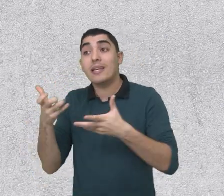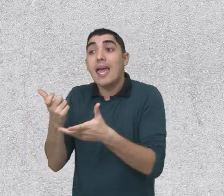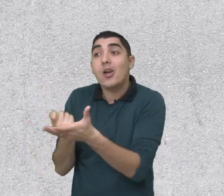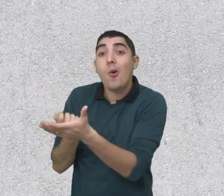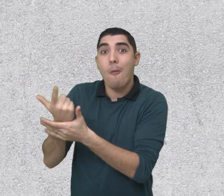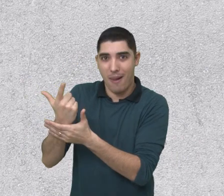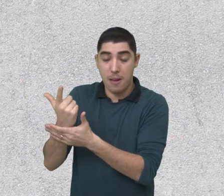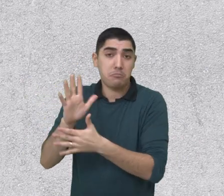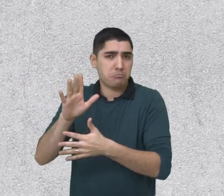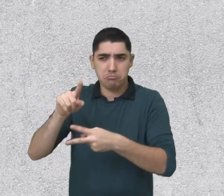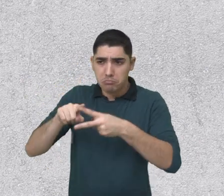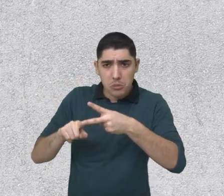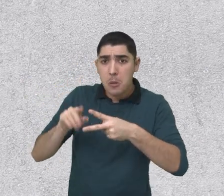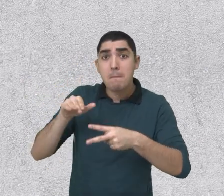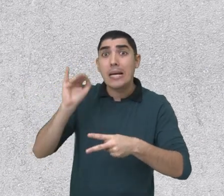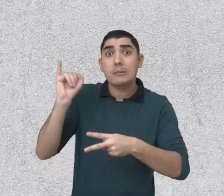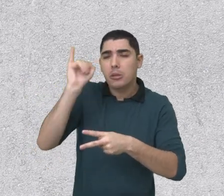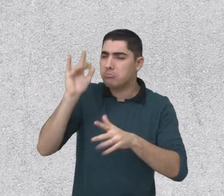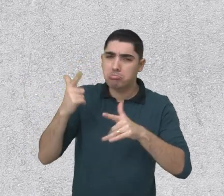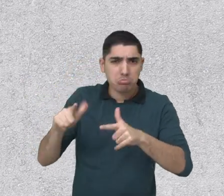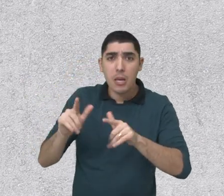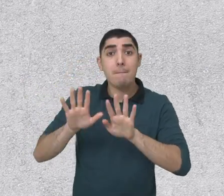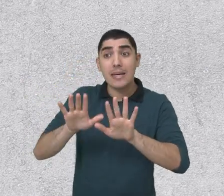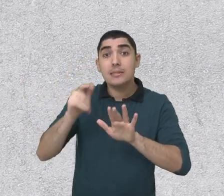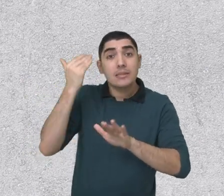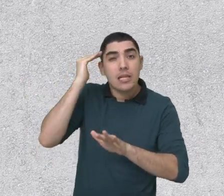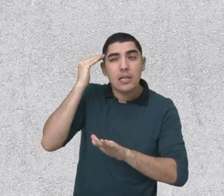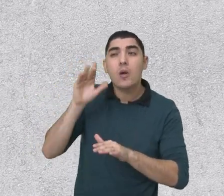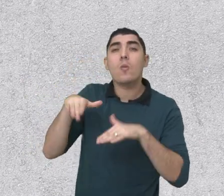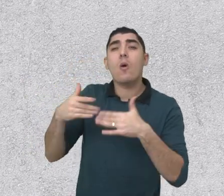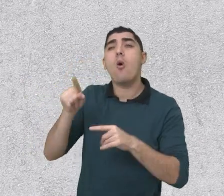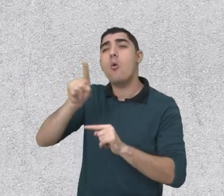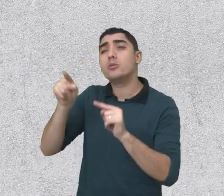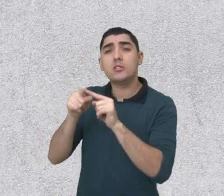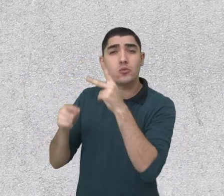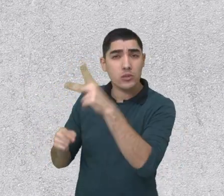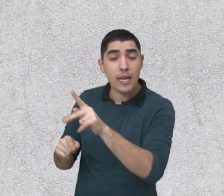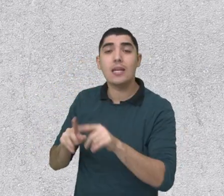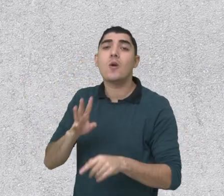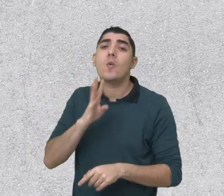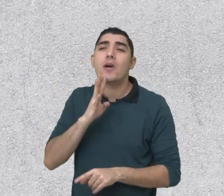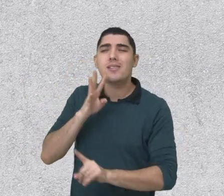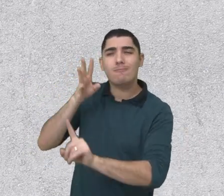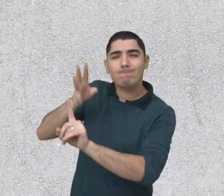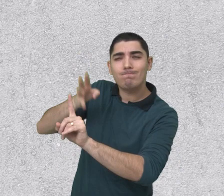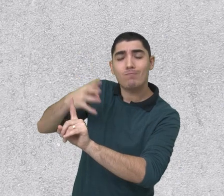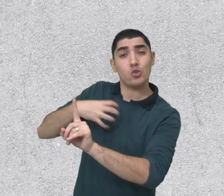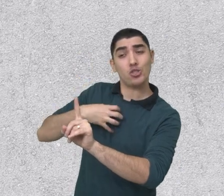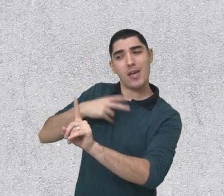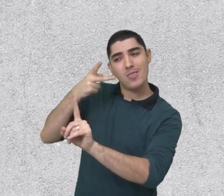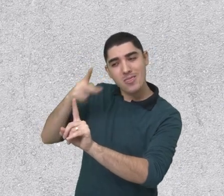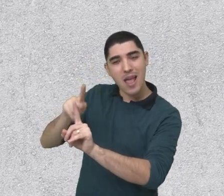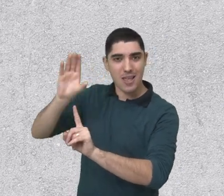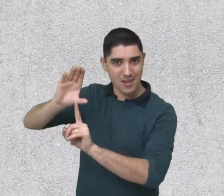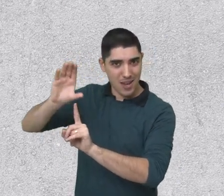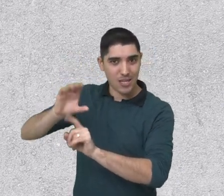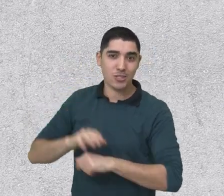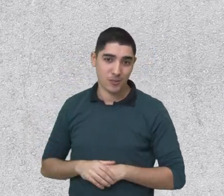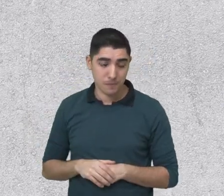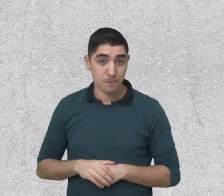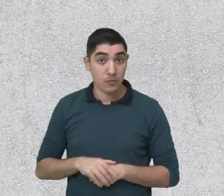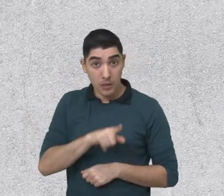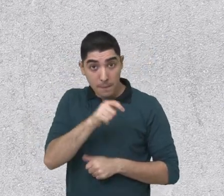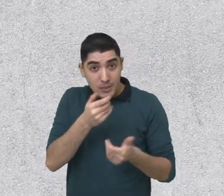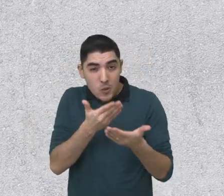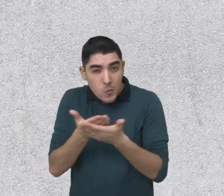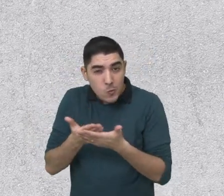qual for, o mais importante é entender as necessidades dele, imaginar como ele pensa para poder oferecer as melhores soluções para ambos os